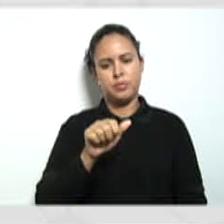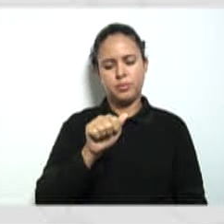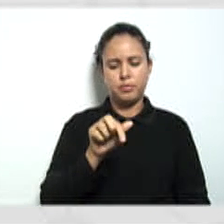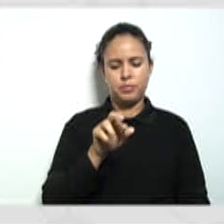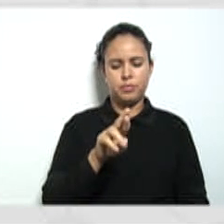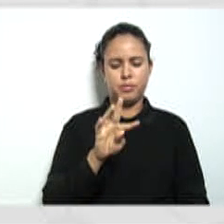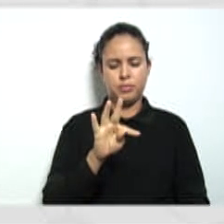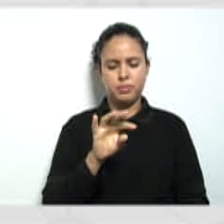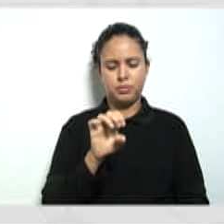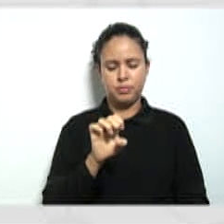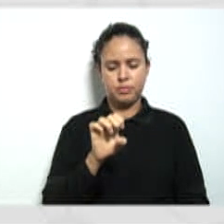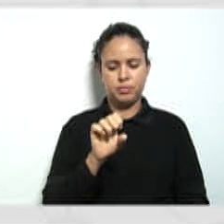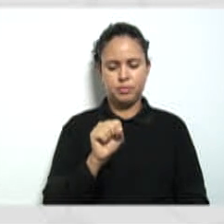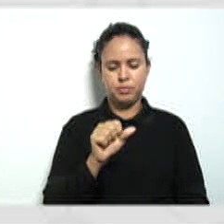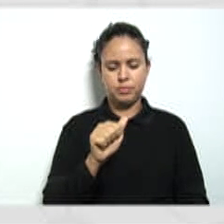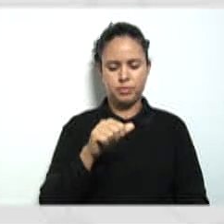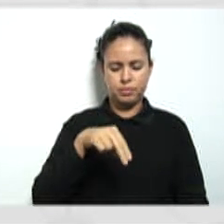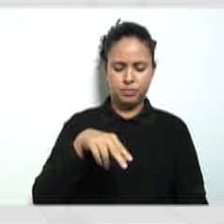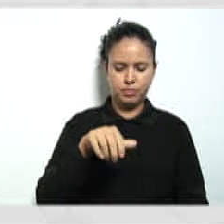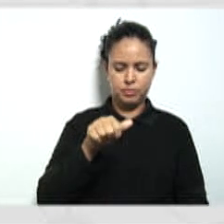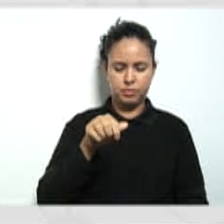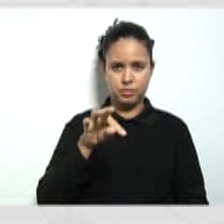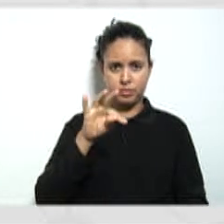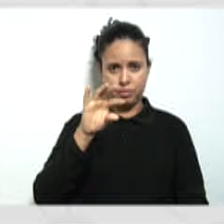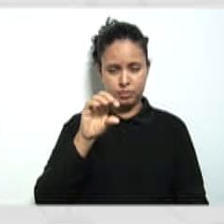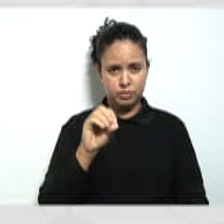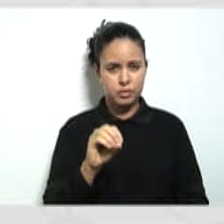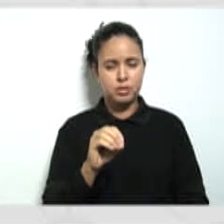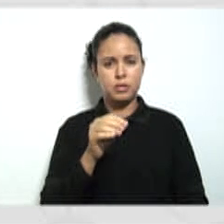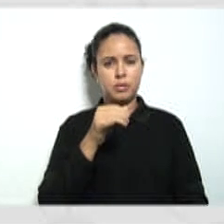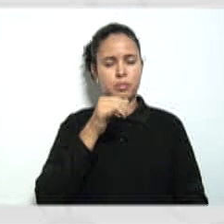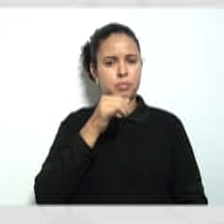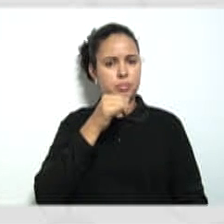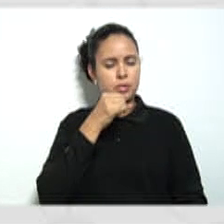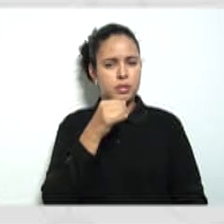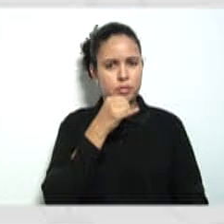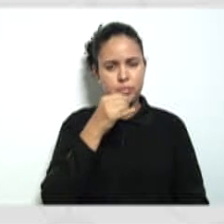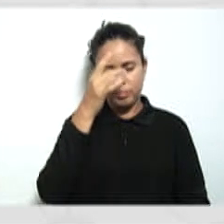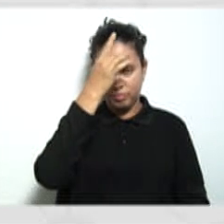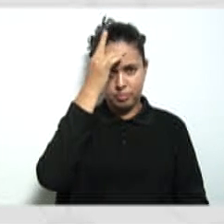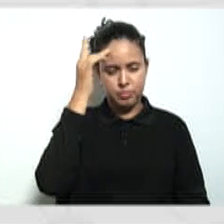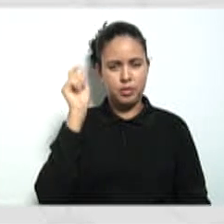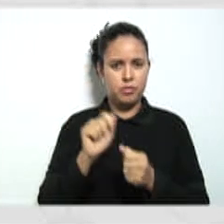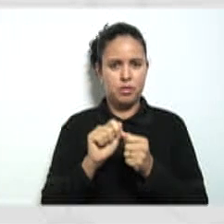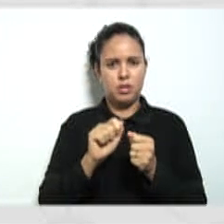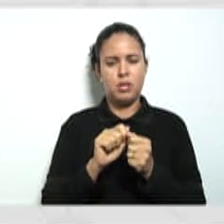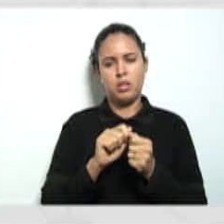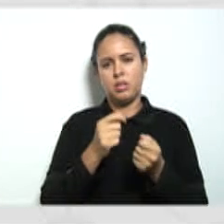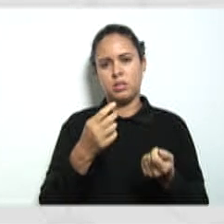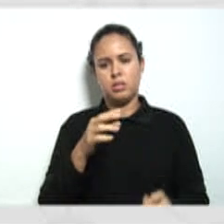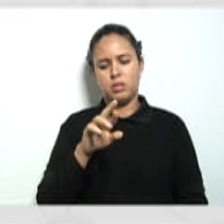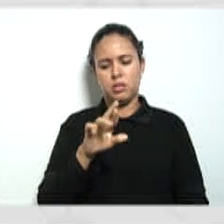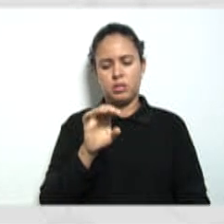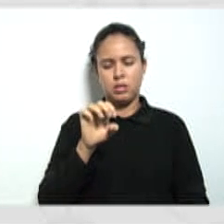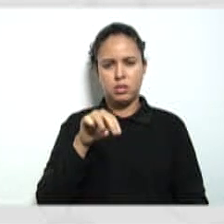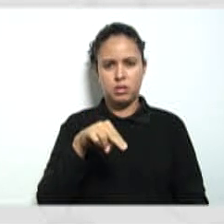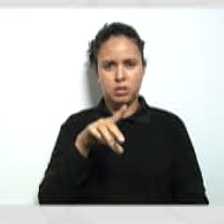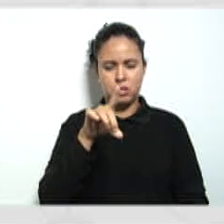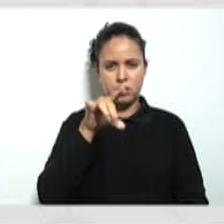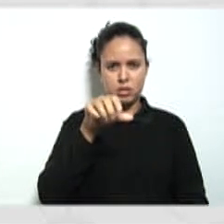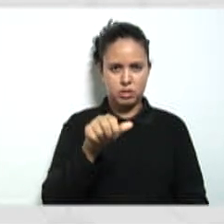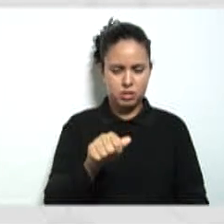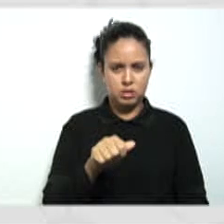e defender preços. Por exemplo, pessoal que faz trabalhos de rendas manuais, algum trabalho bordado, algum trabalho